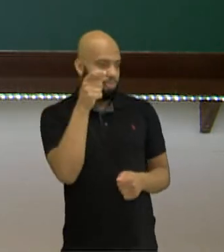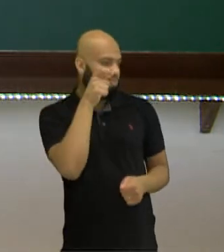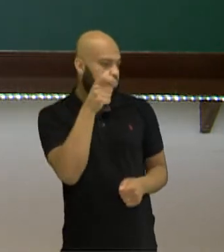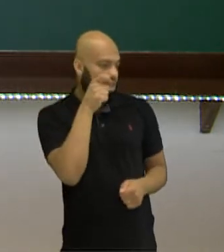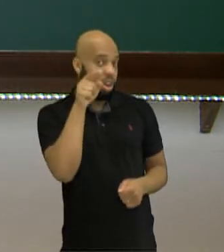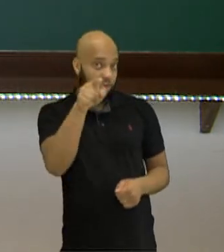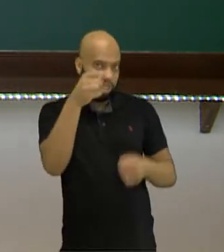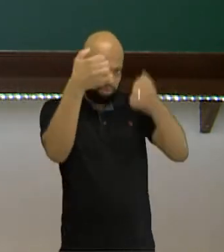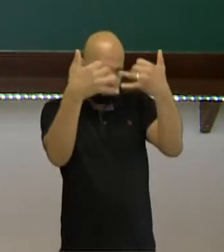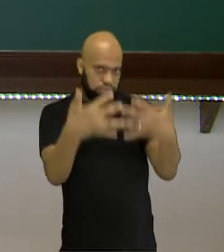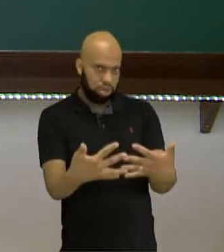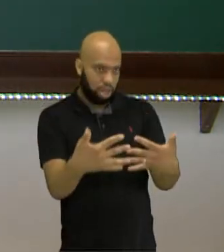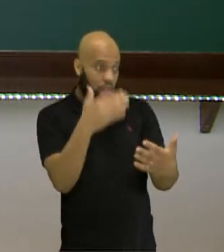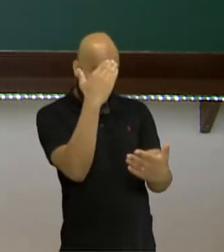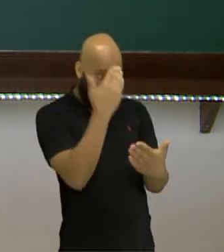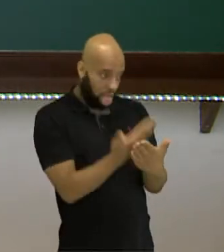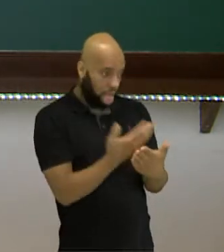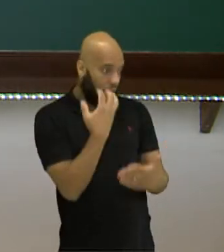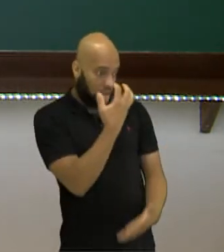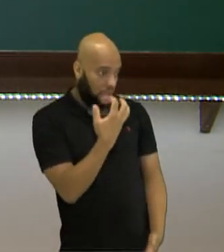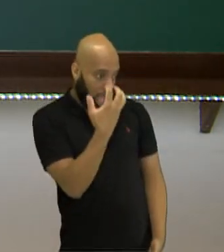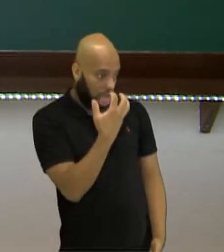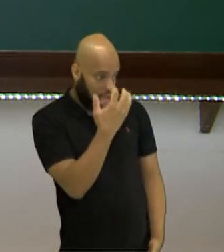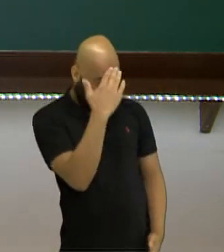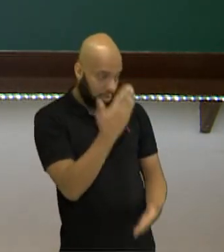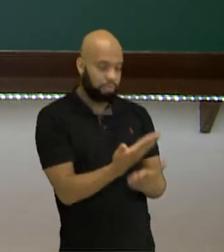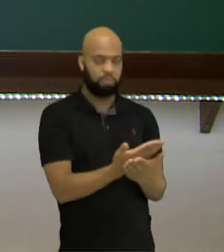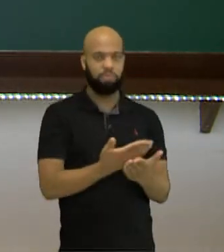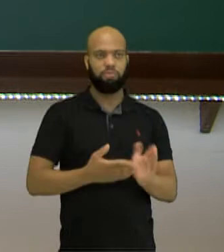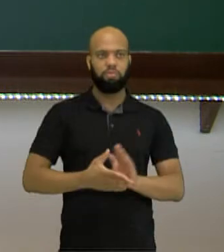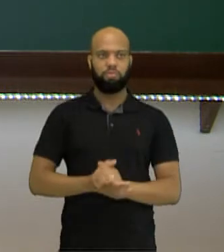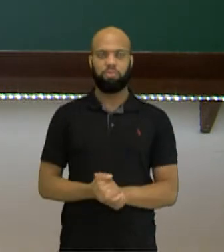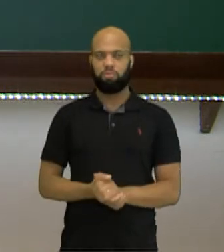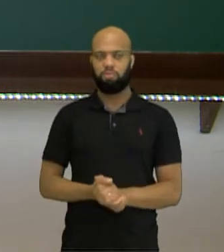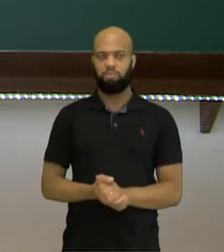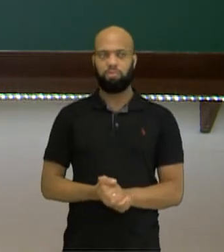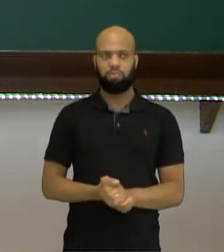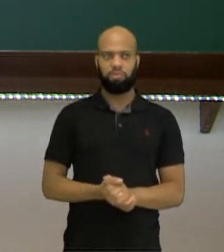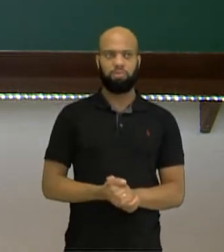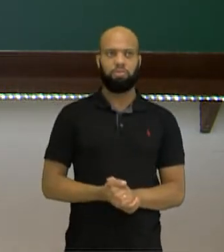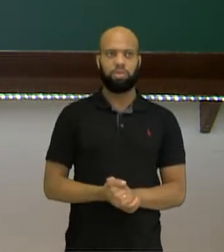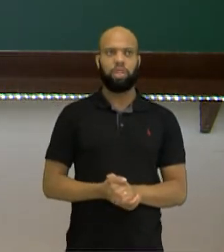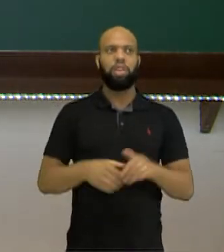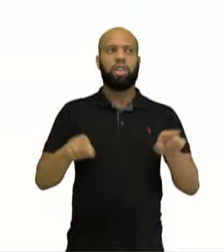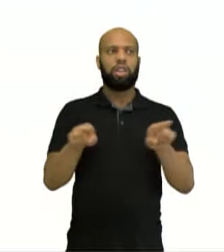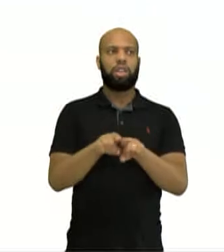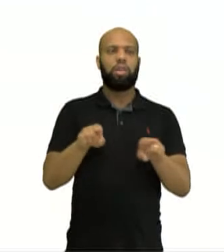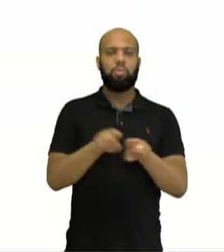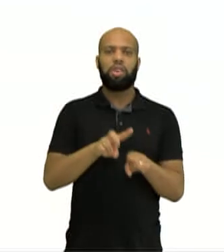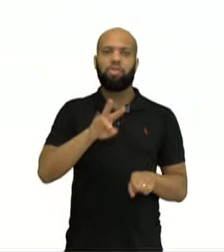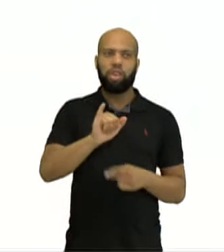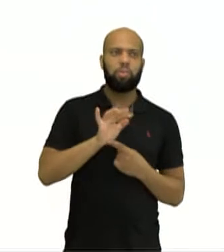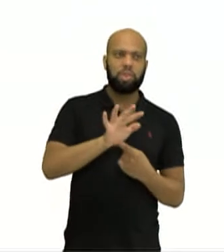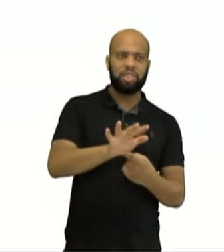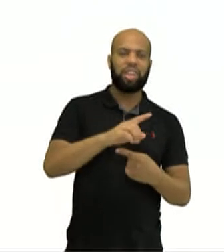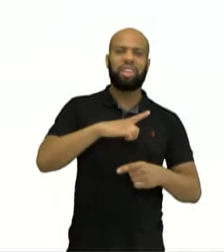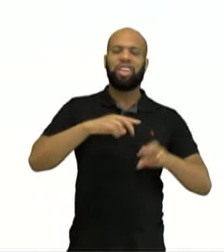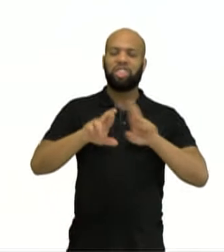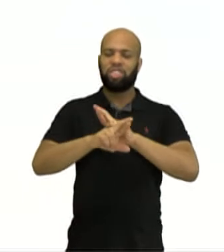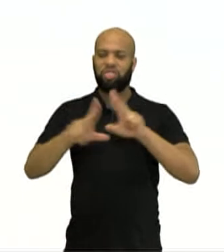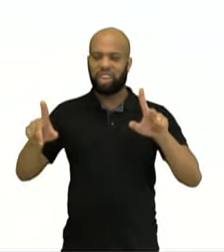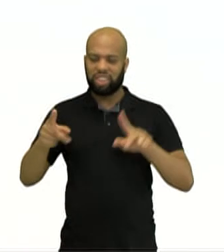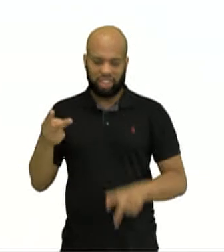convencimento em nossa fala em nossa pelo ocorrência vamos também abordar Qual é a diferença entre a retórica